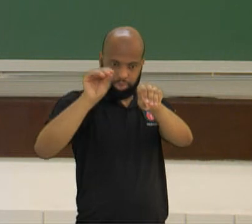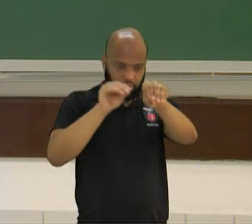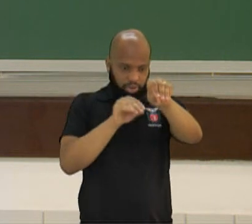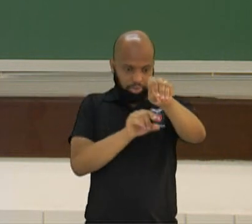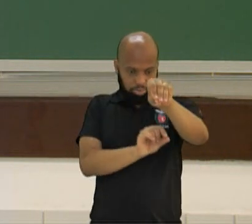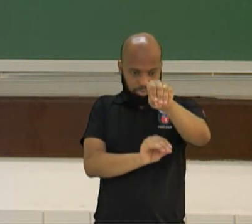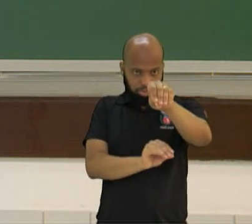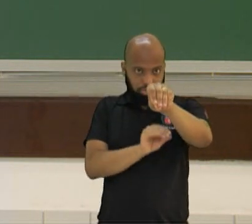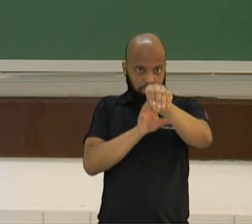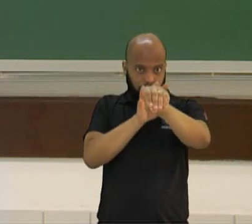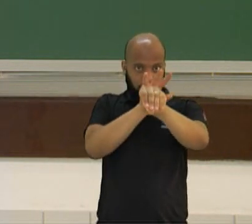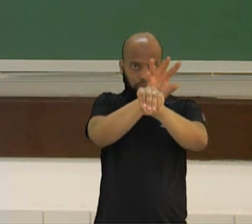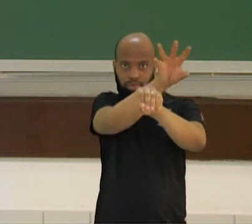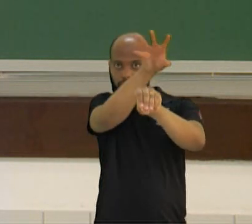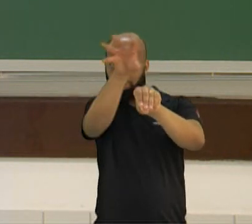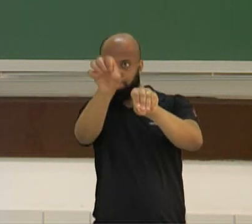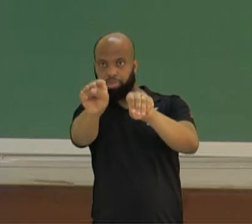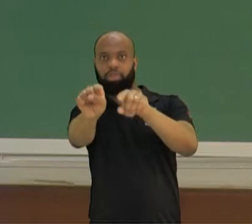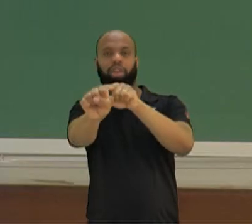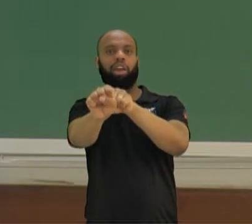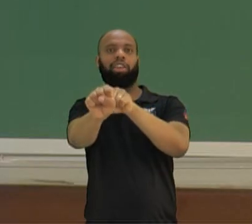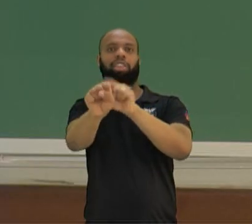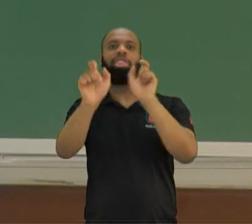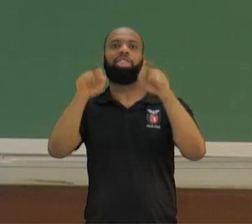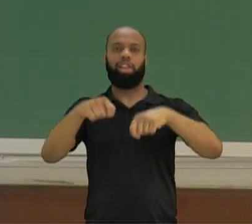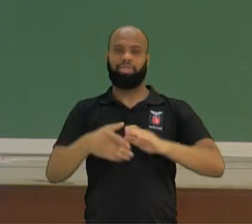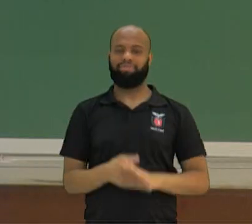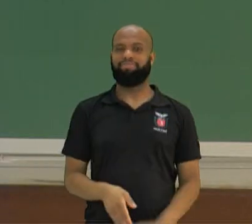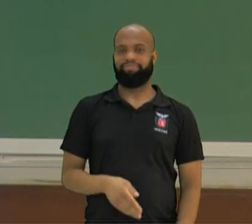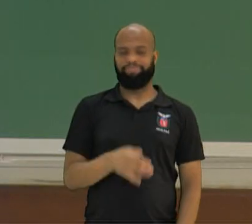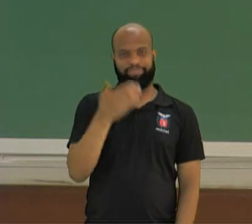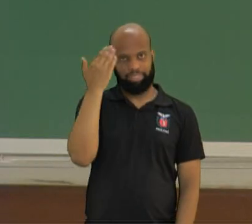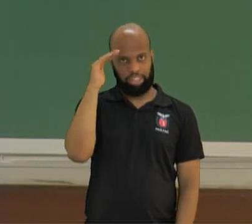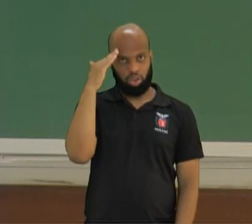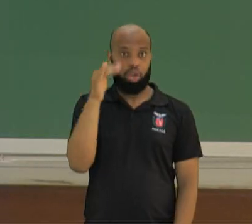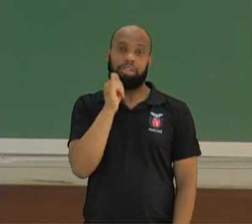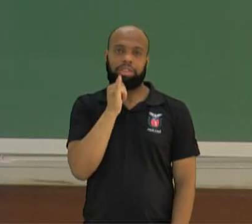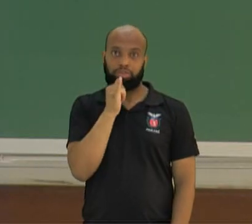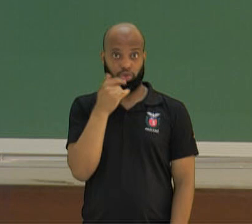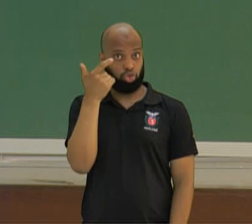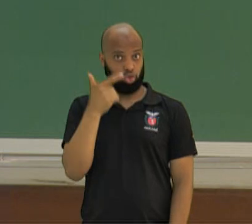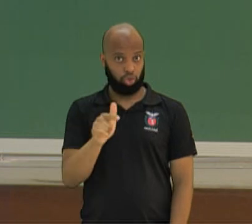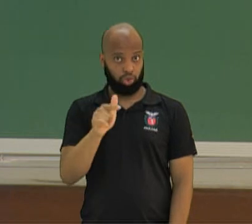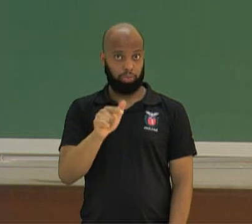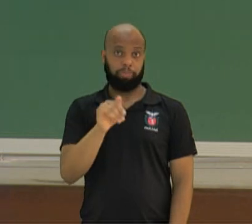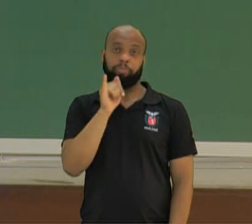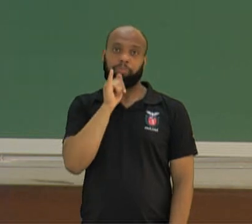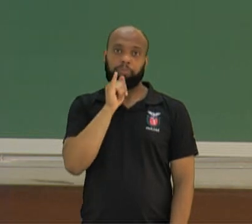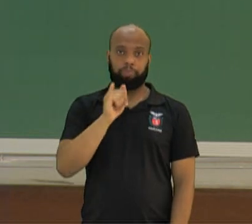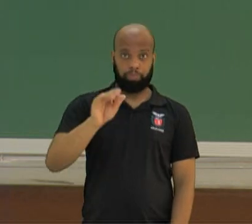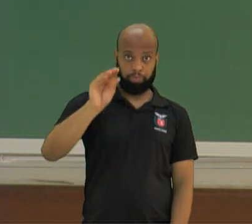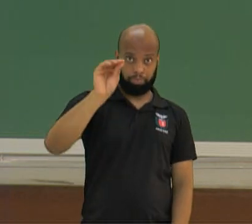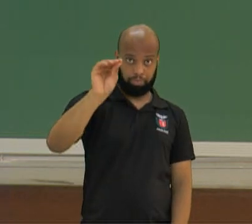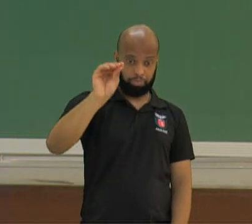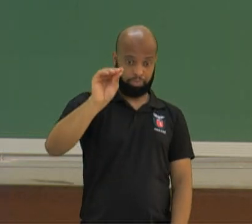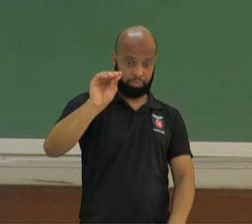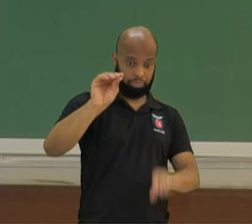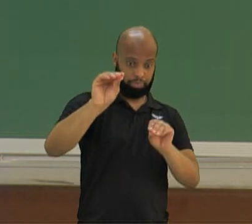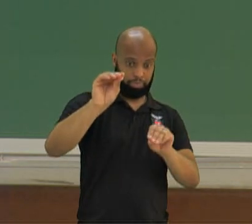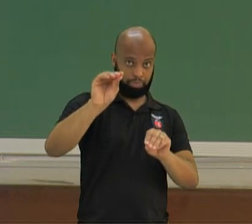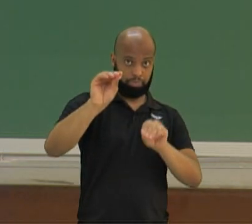final, ou seja, em uma dessas casas aqui que estão com o pontinho vermelho, caso o cavalo estivesse nessa posição, né?